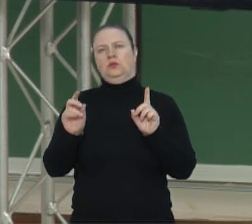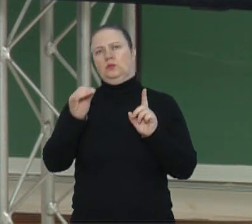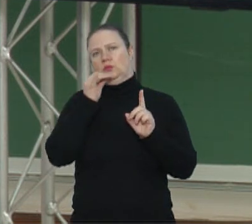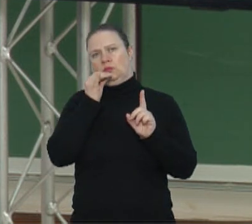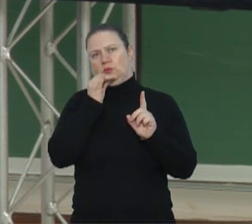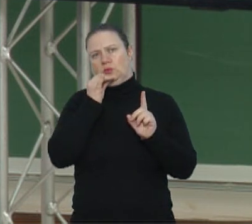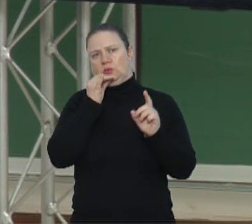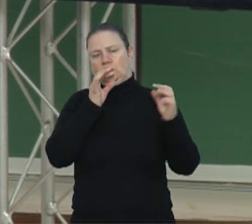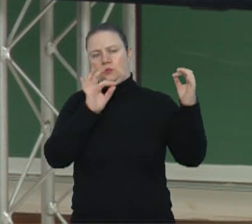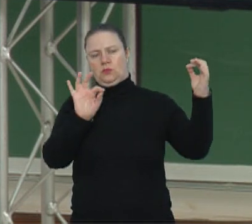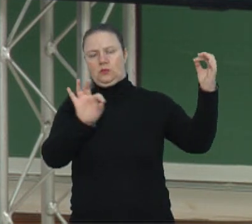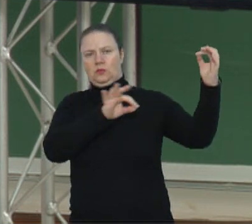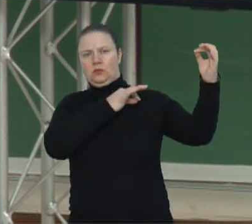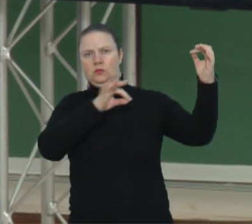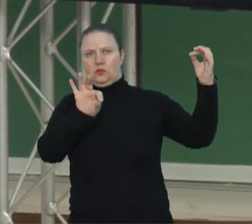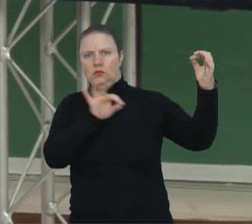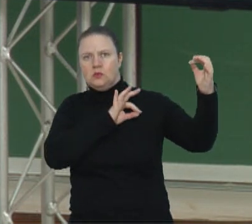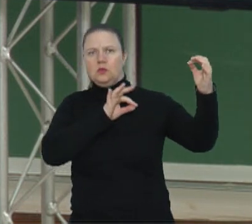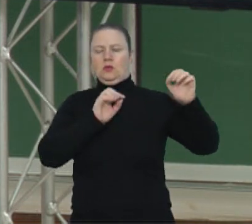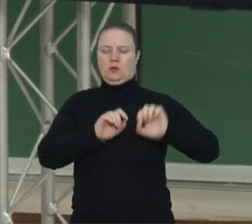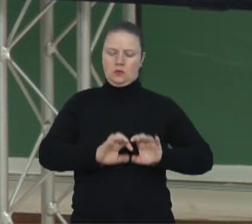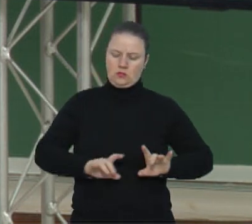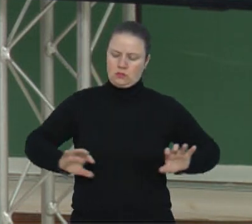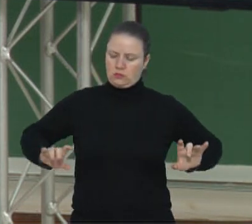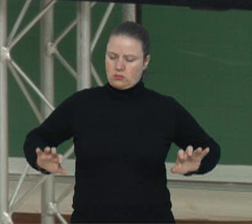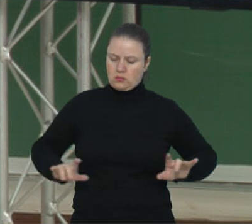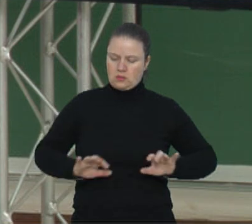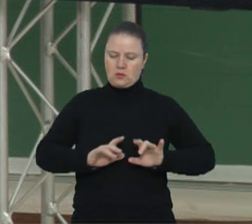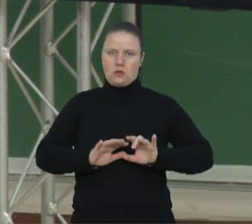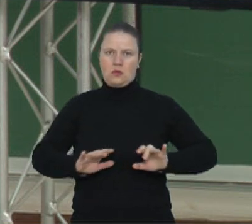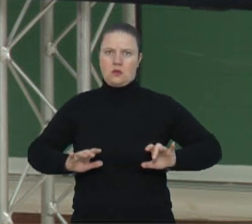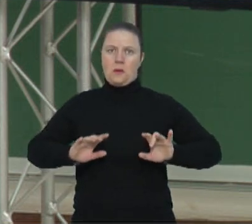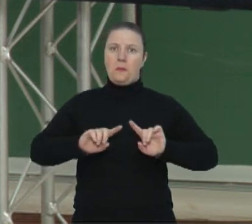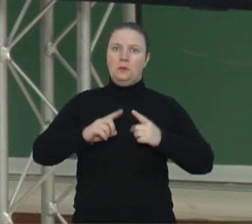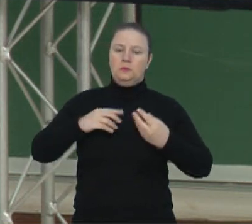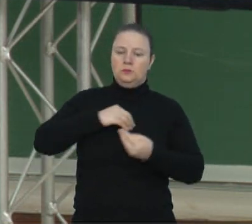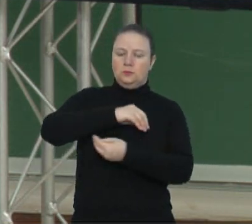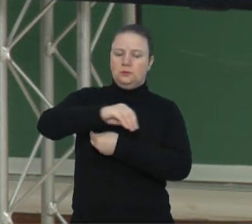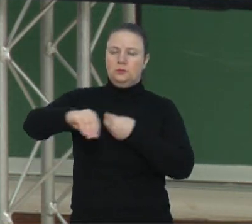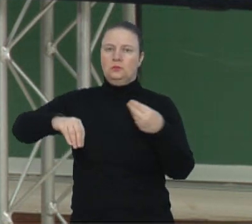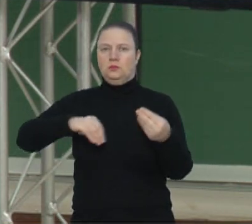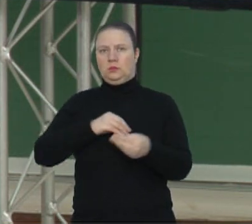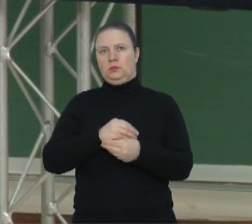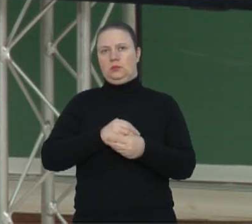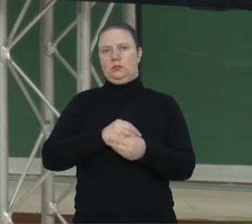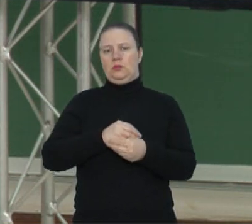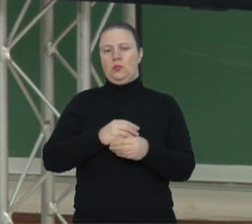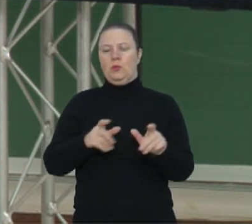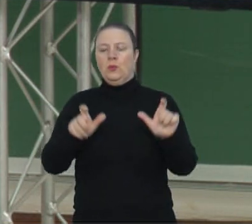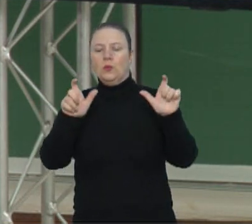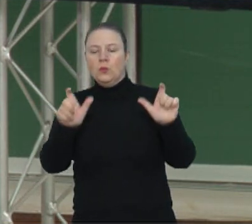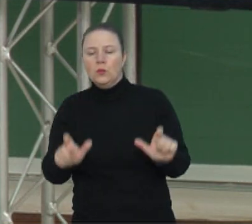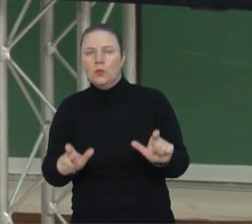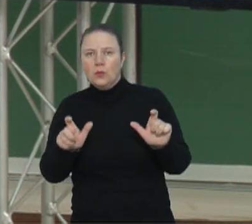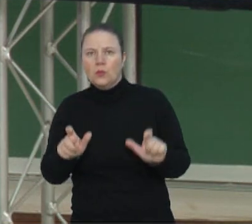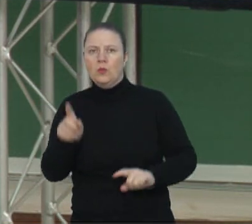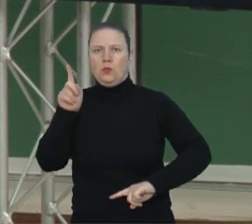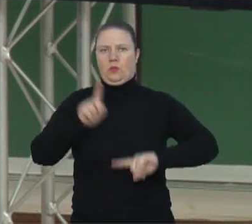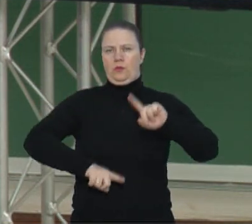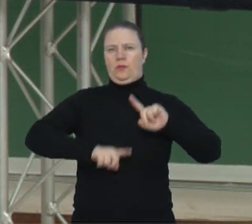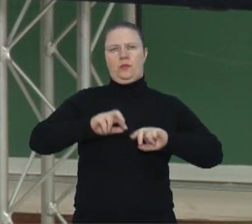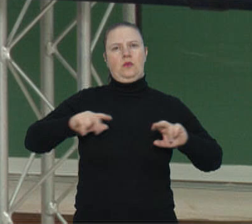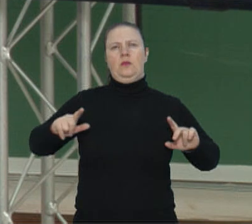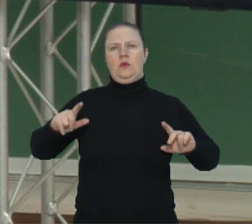como violino, como violão, como piano, mas eles são uma mistura, importando muito o espaço onde esse objeto sonoro vai estar, quais são